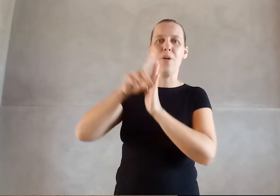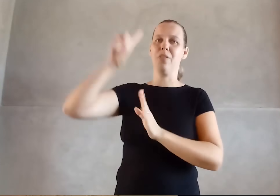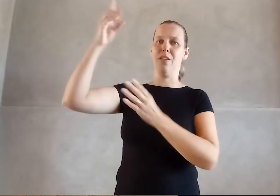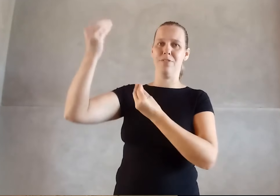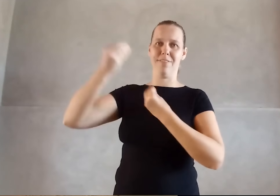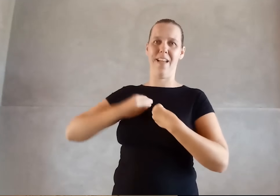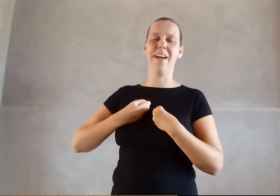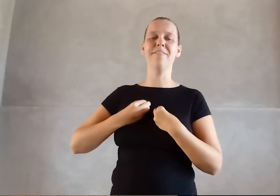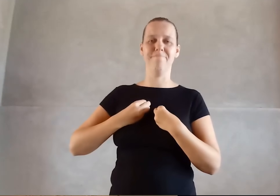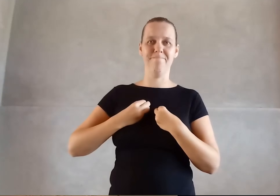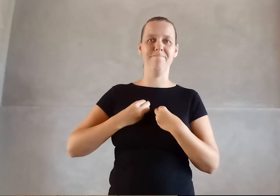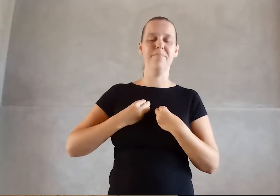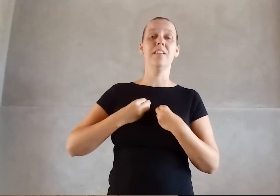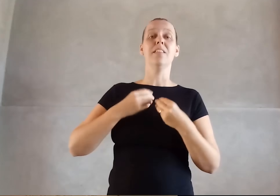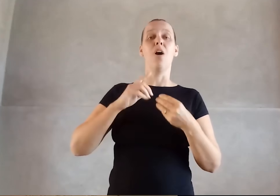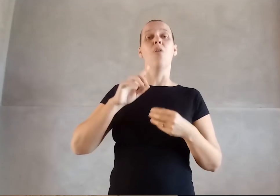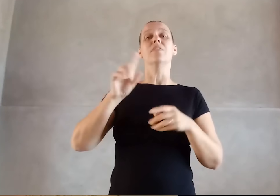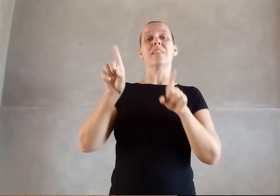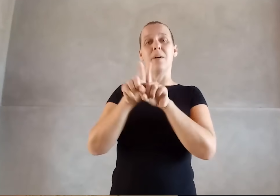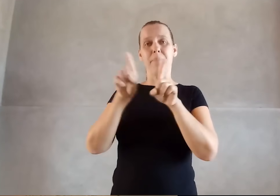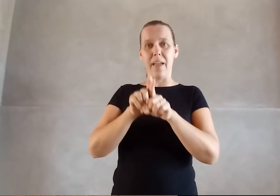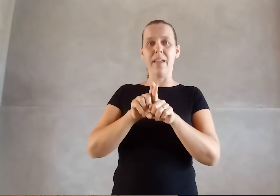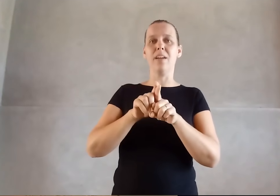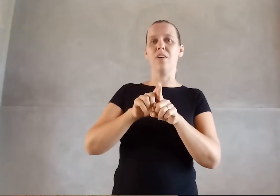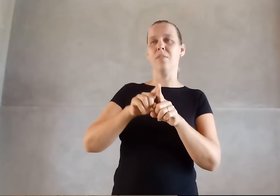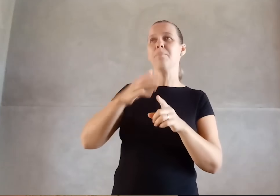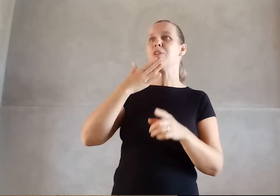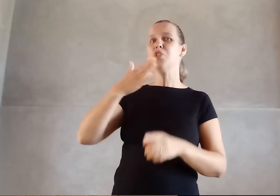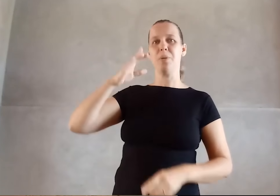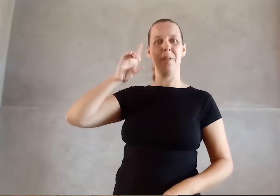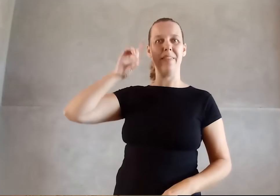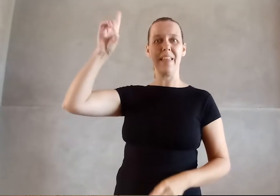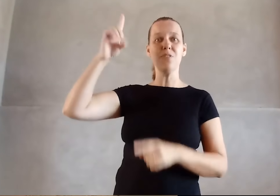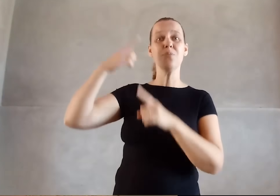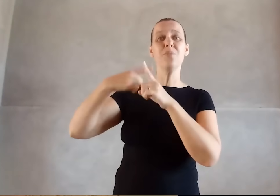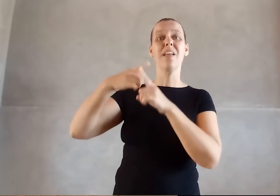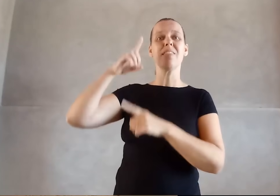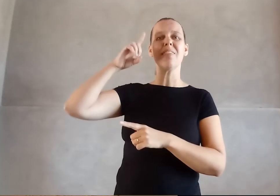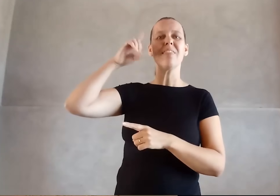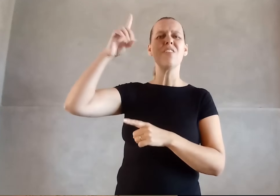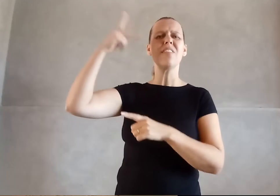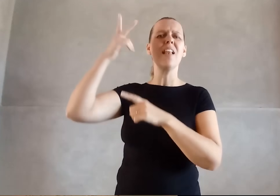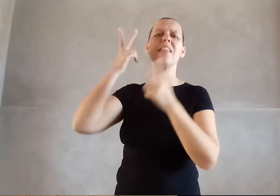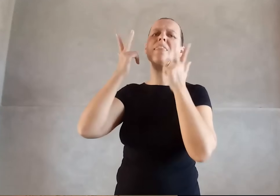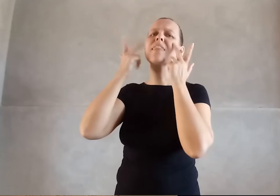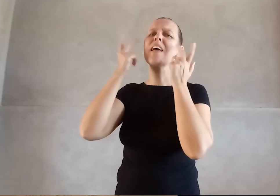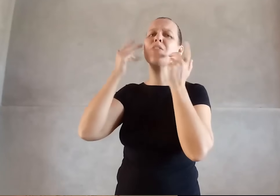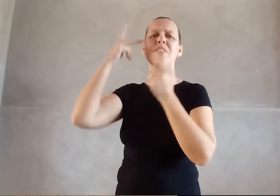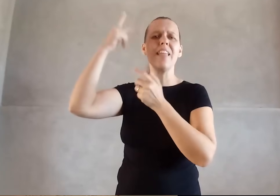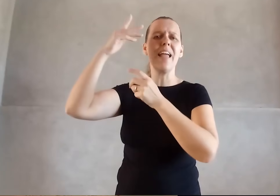conselho sábio vem de Deus para nós enfrentarmos todo e qualquer momento da nossa história. Então essa é a primeira